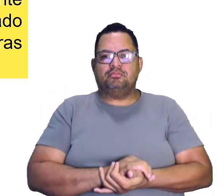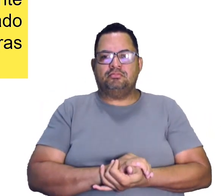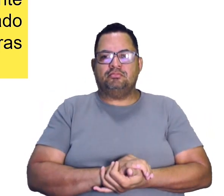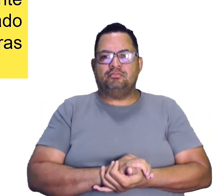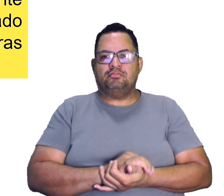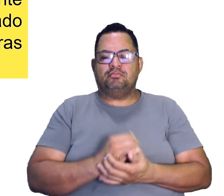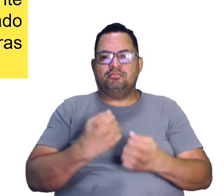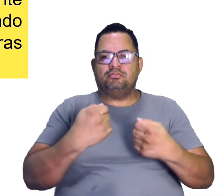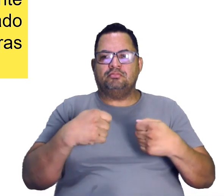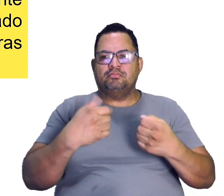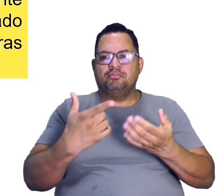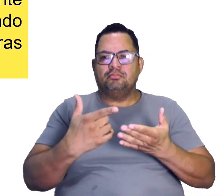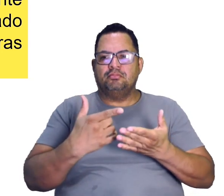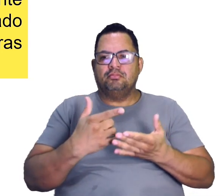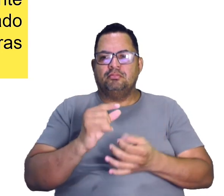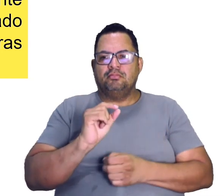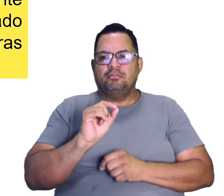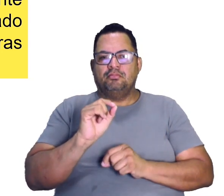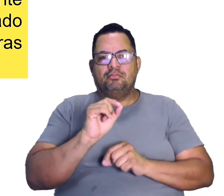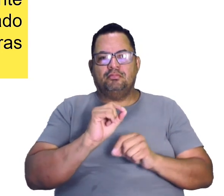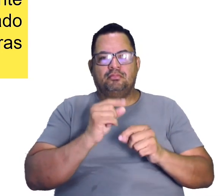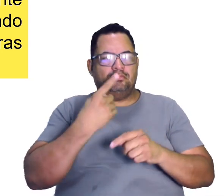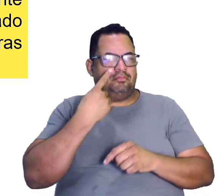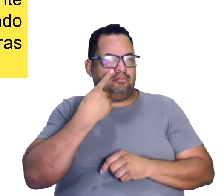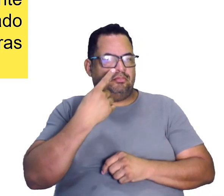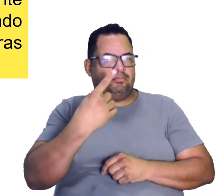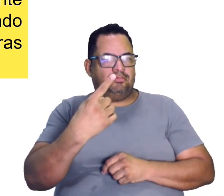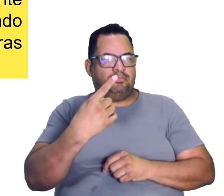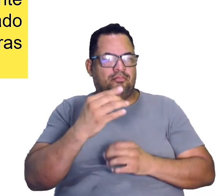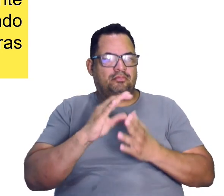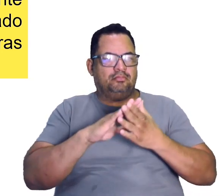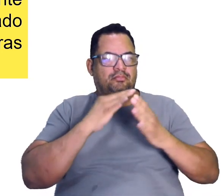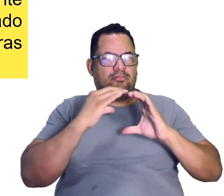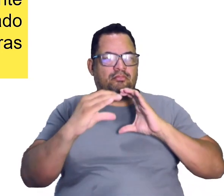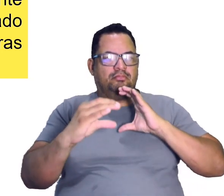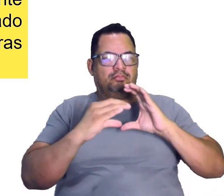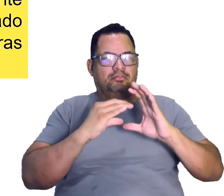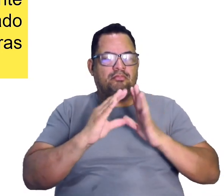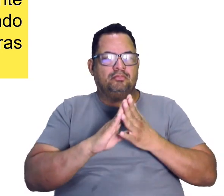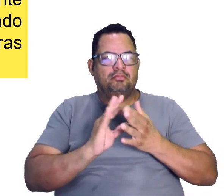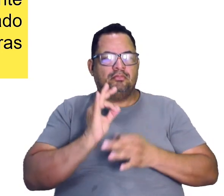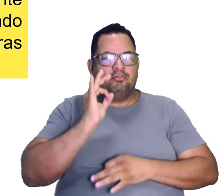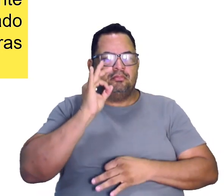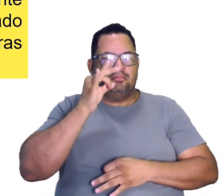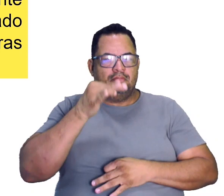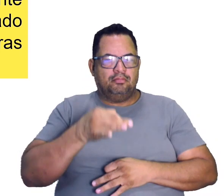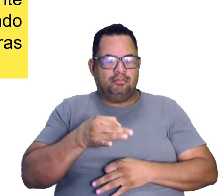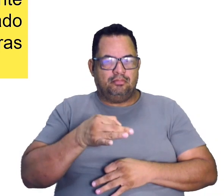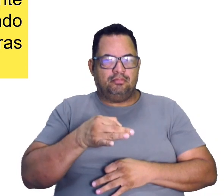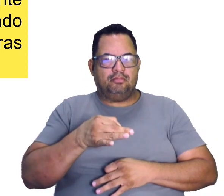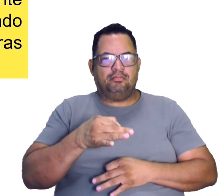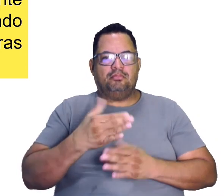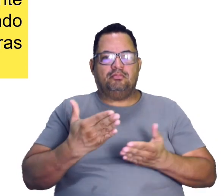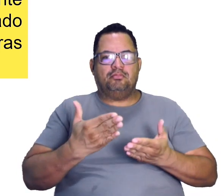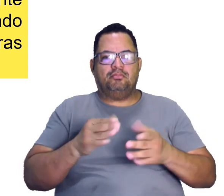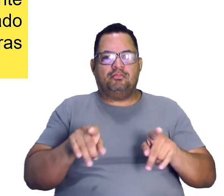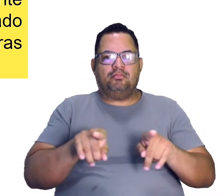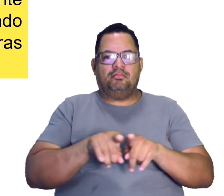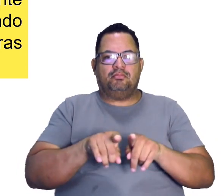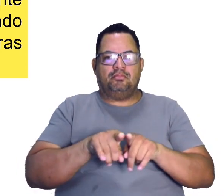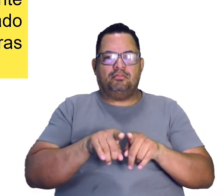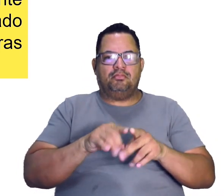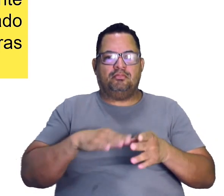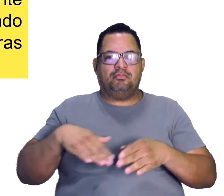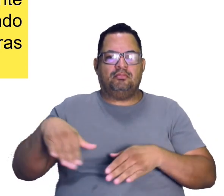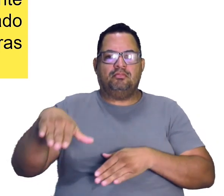físicas, elas permitem que as observações sejam comunicadas de forma clara e também de uma